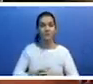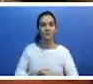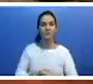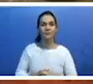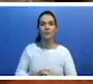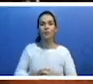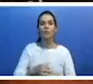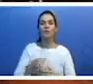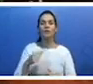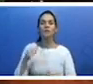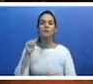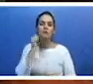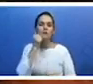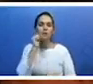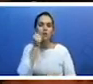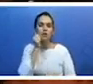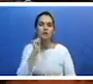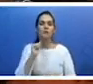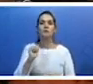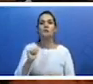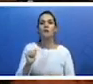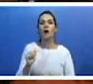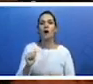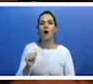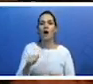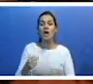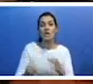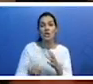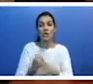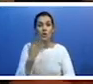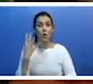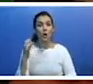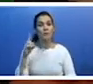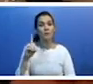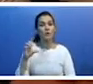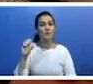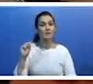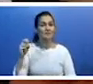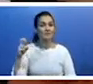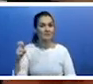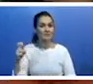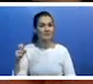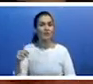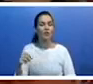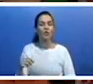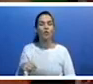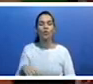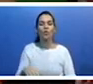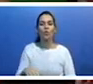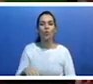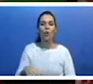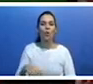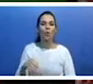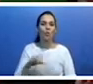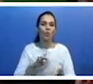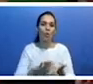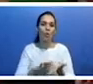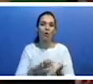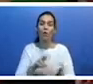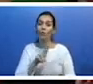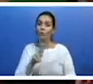Samuel Morse criou, em 1835, um código que levou o seu nome, o código